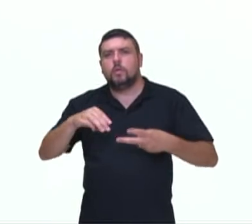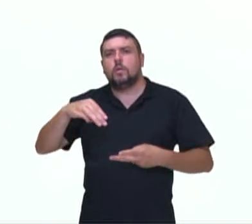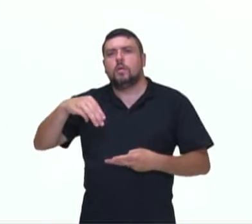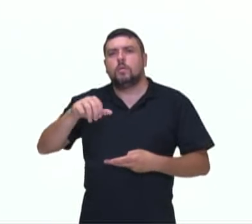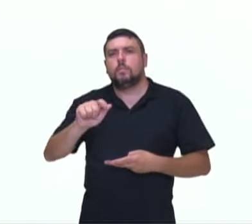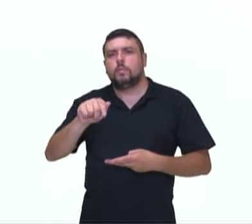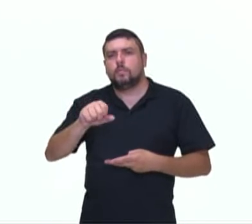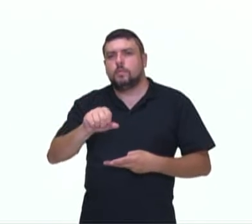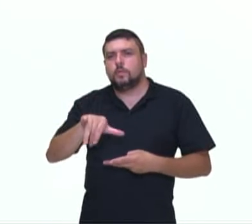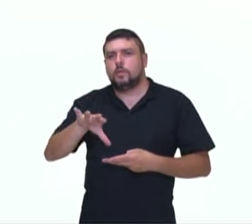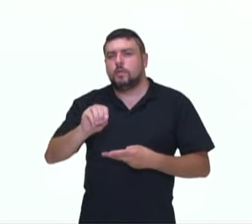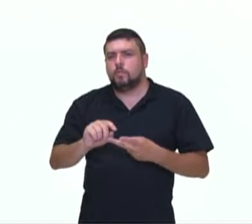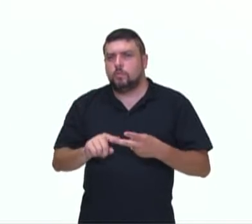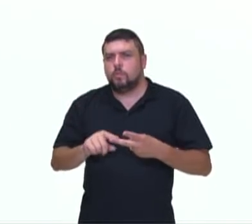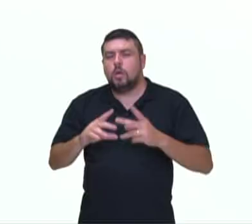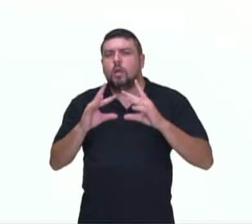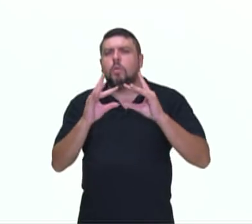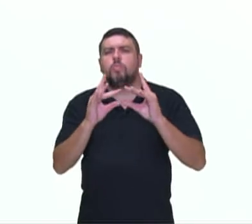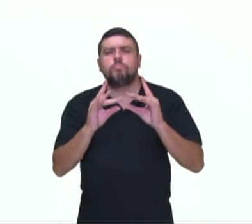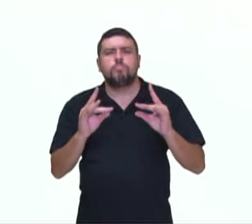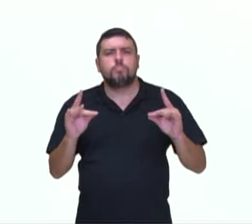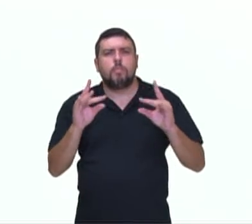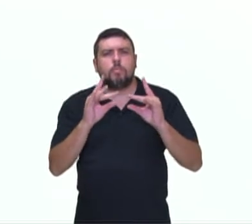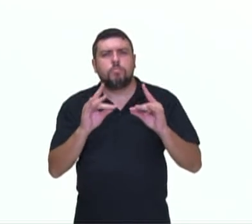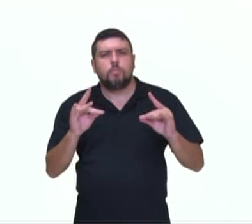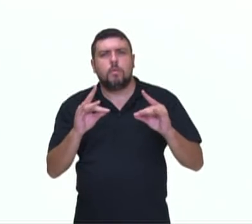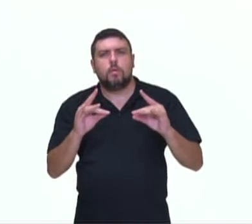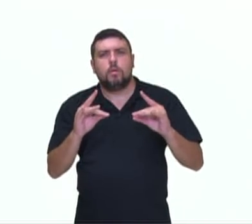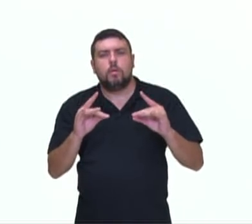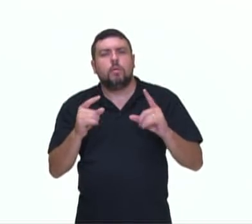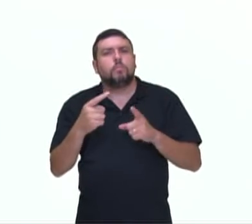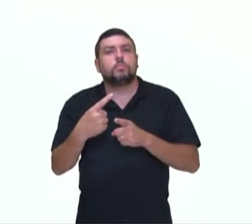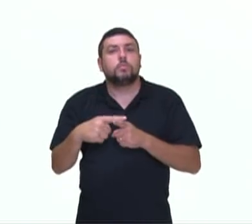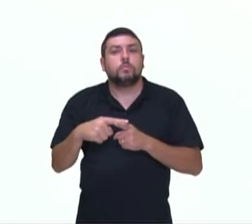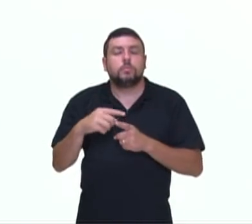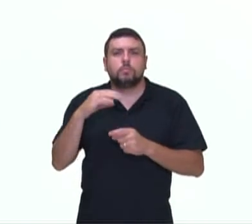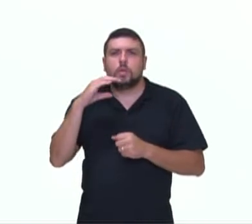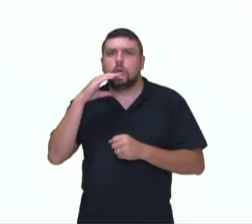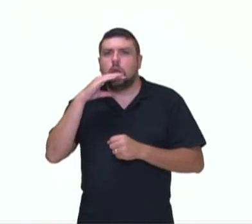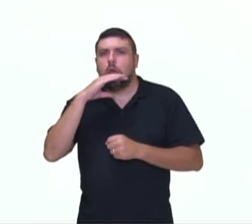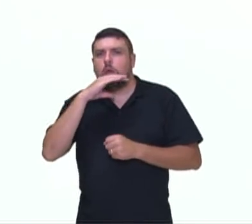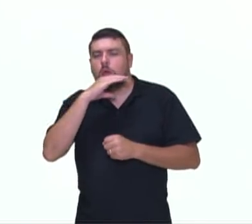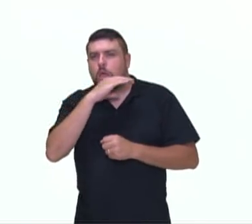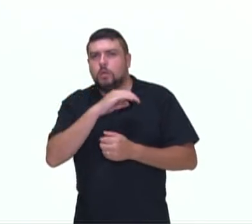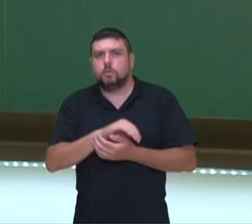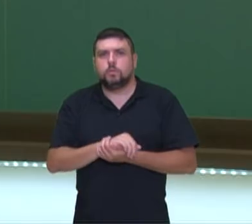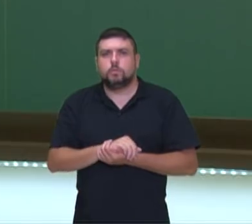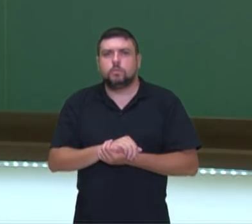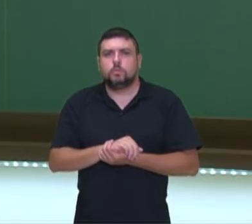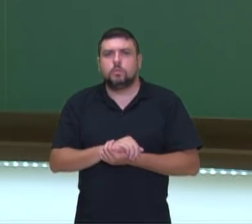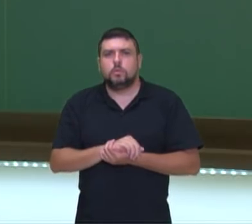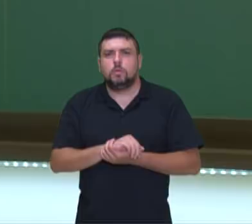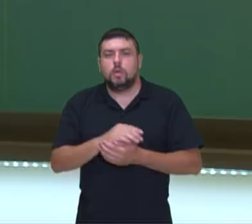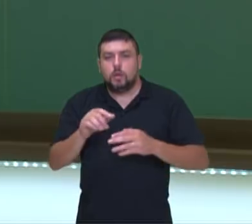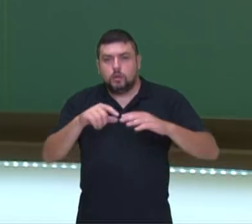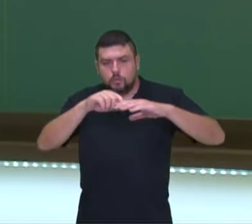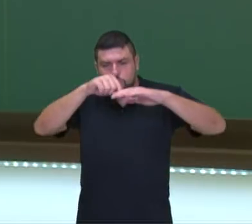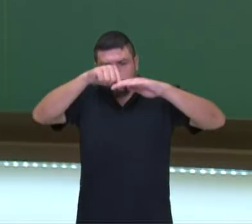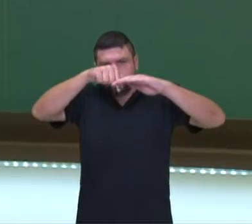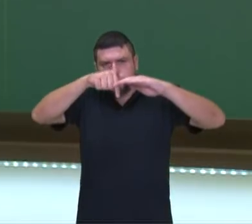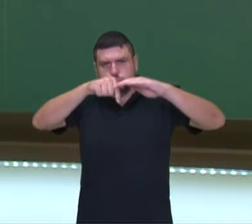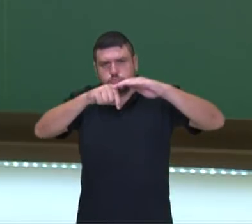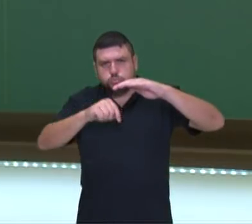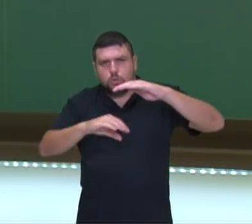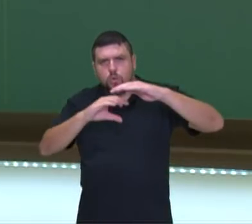permanecem em estado líquido, como consequência do calor emanado pelo núcleo. Então, o núcleo, que é a camada que está